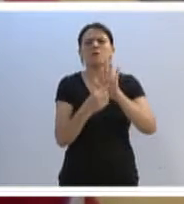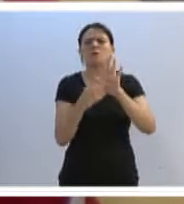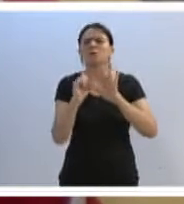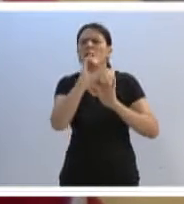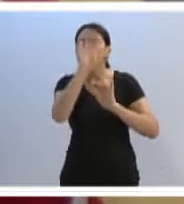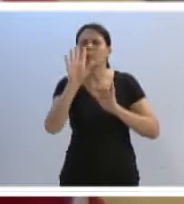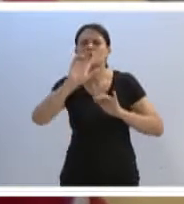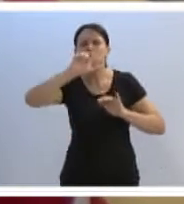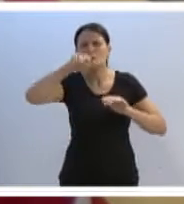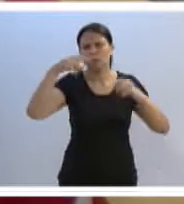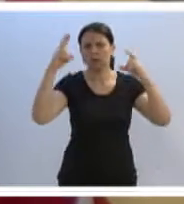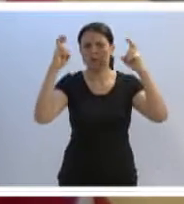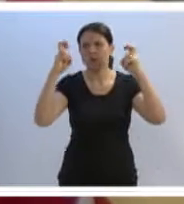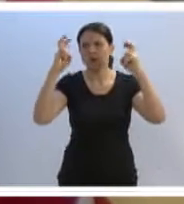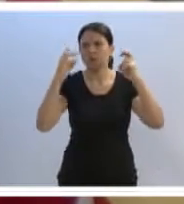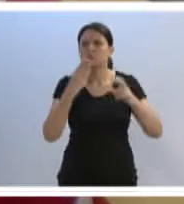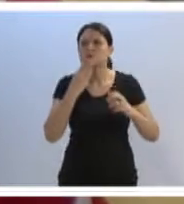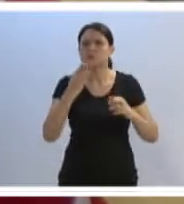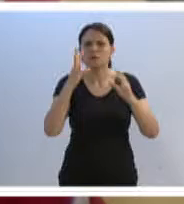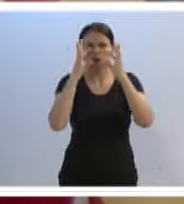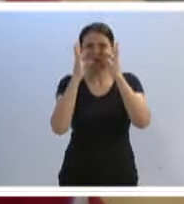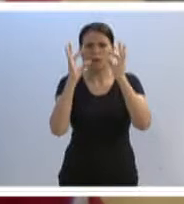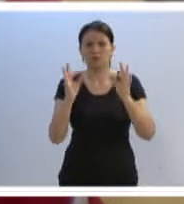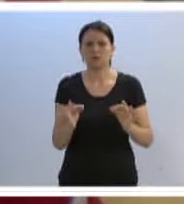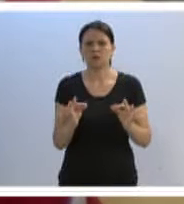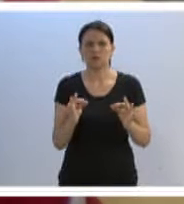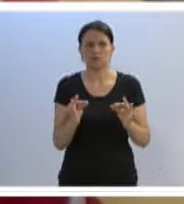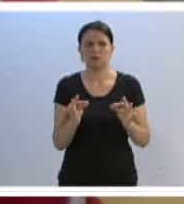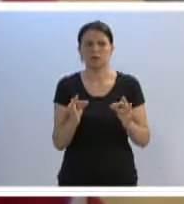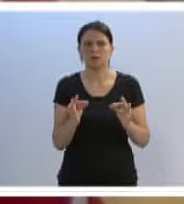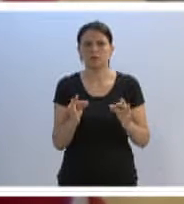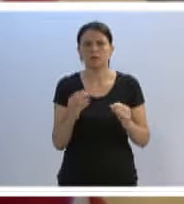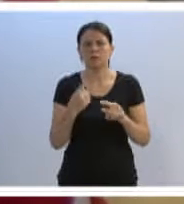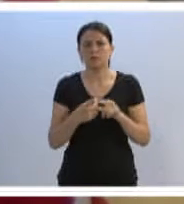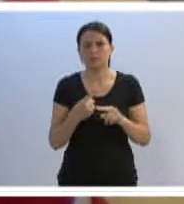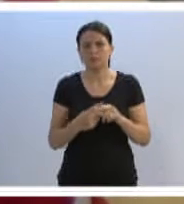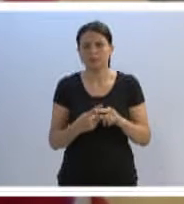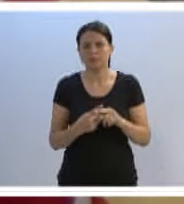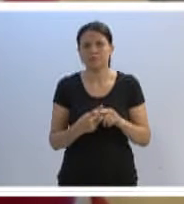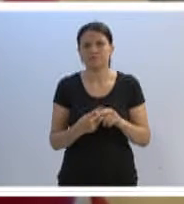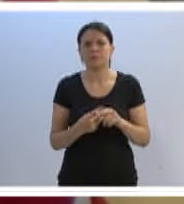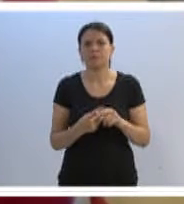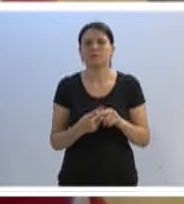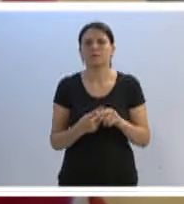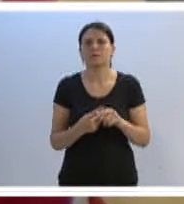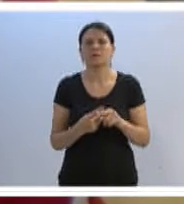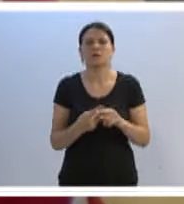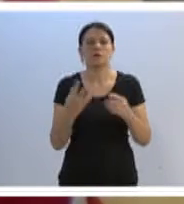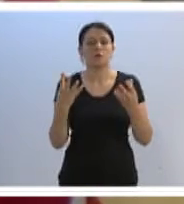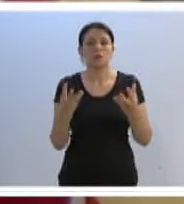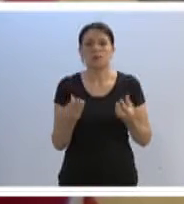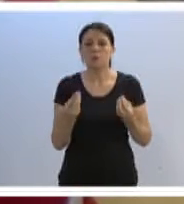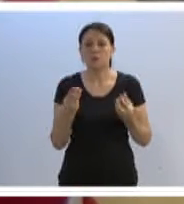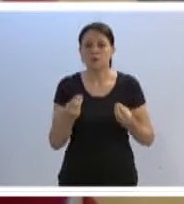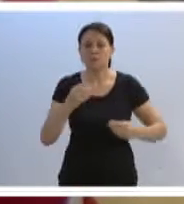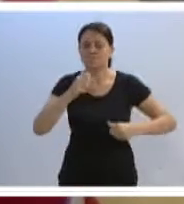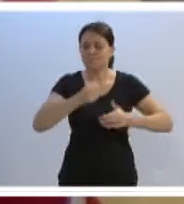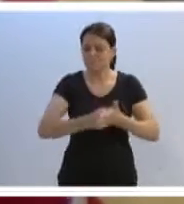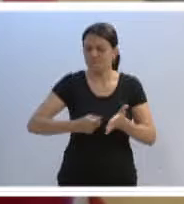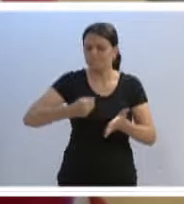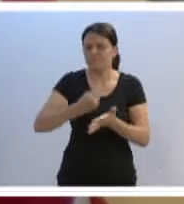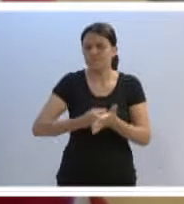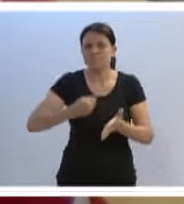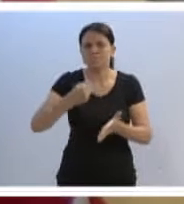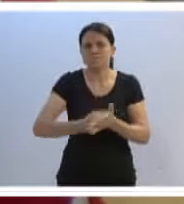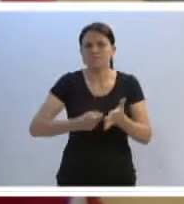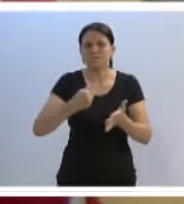outro assunto, e aí pedir uma atenção muito especial pela seguinte questão. Todo mundo sabe aqui da minha luta incansável em relação